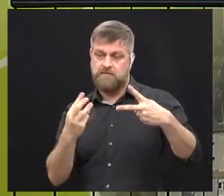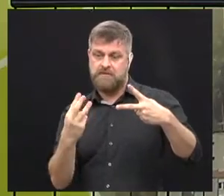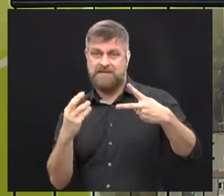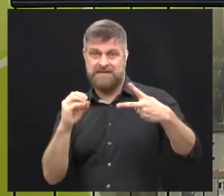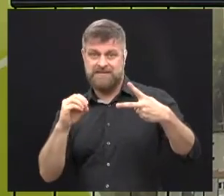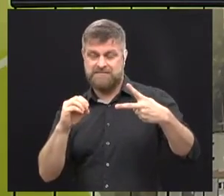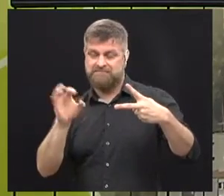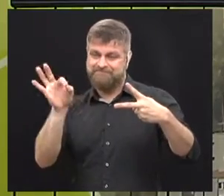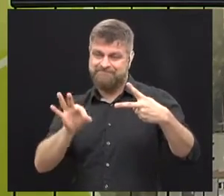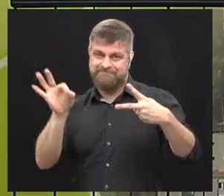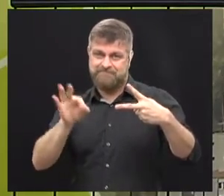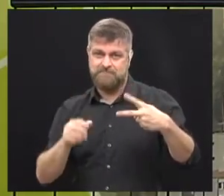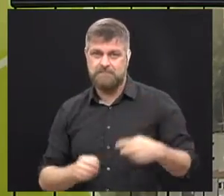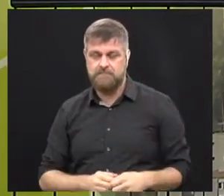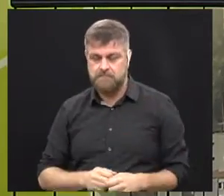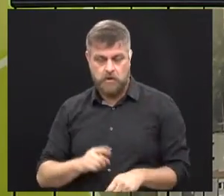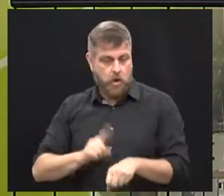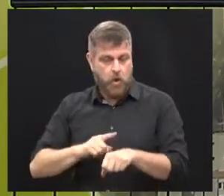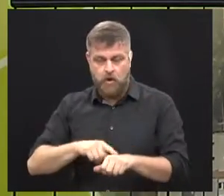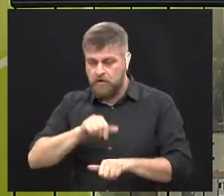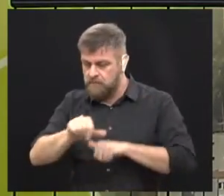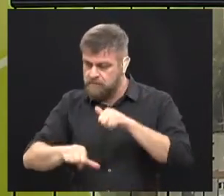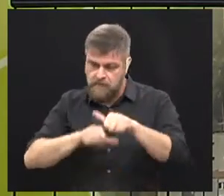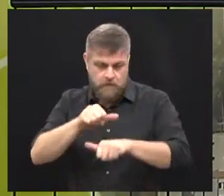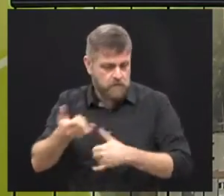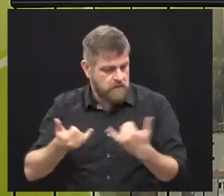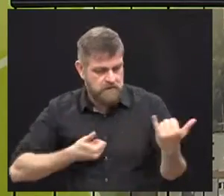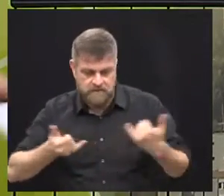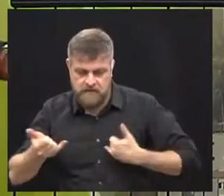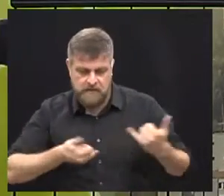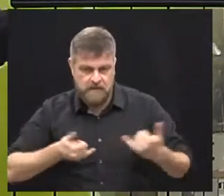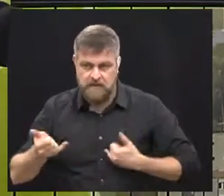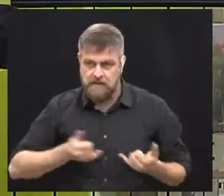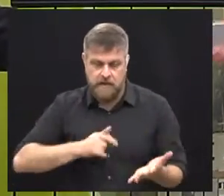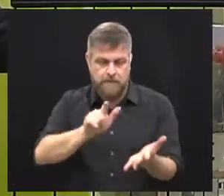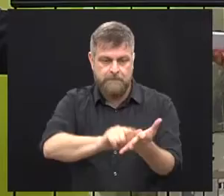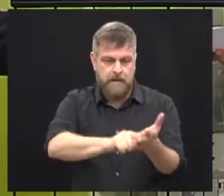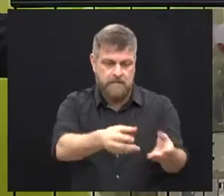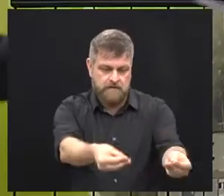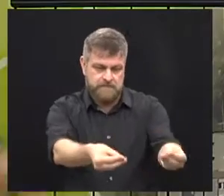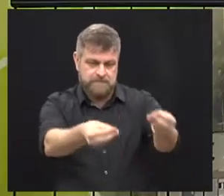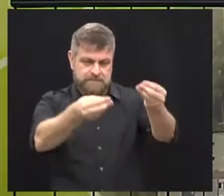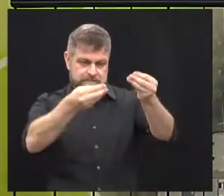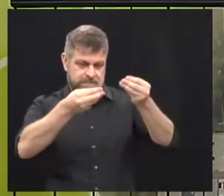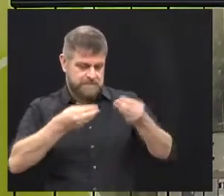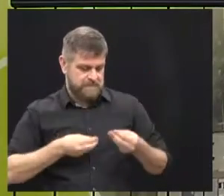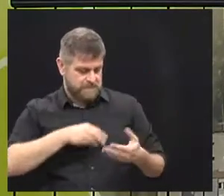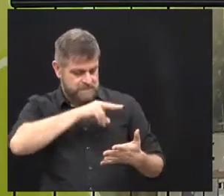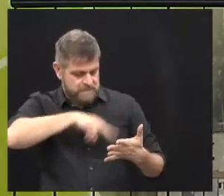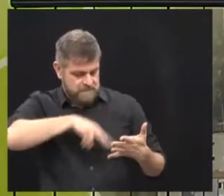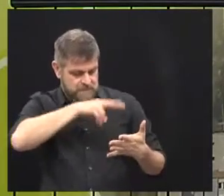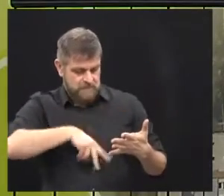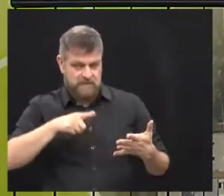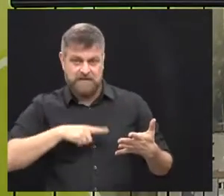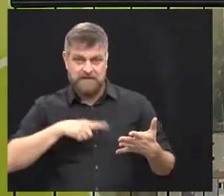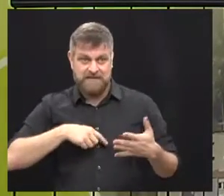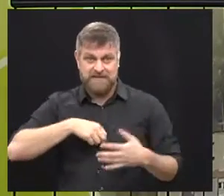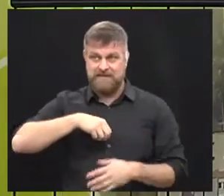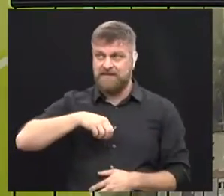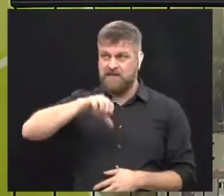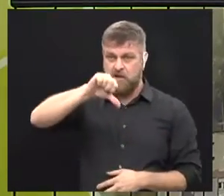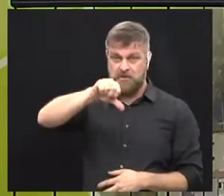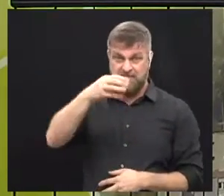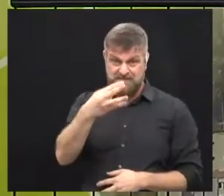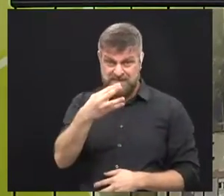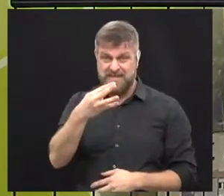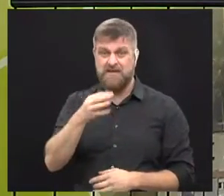28,33% dos votos. A todo momento vão chegando as informações, peço por gentileza ao Marco Aurélio aqui, 94% para